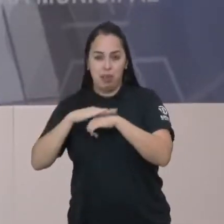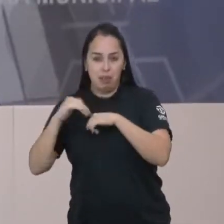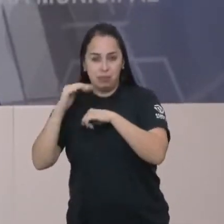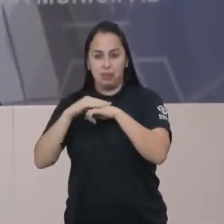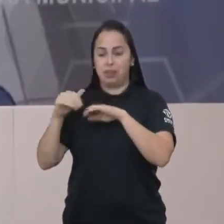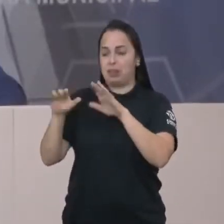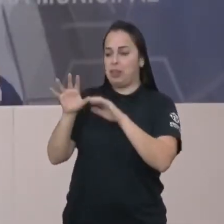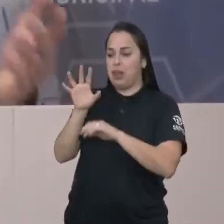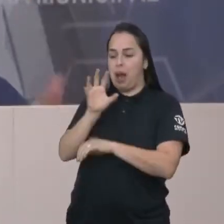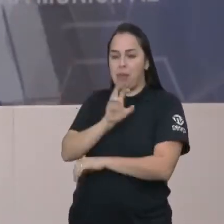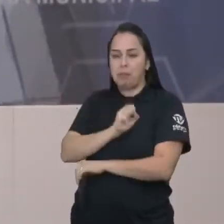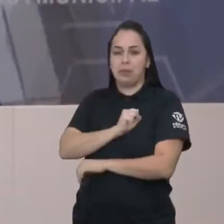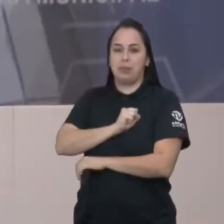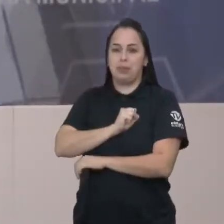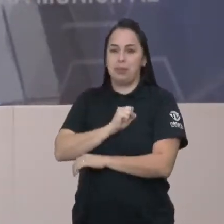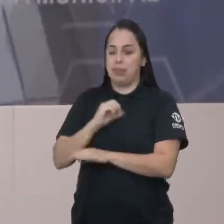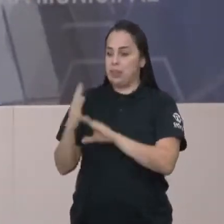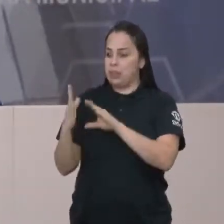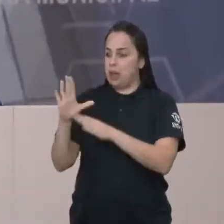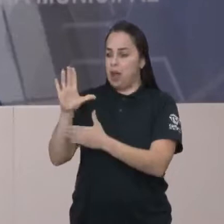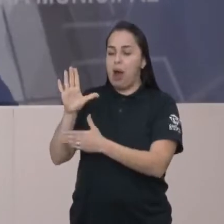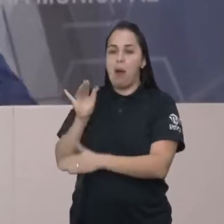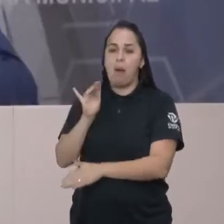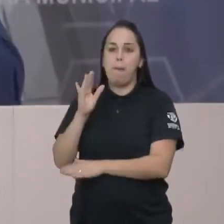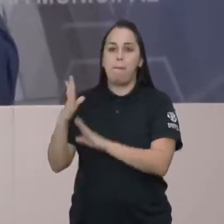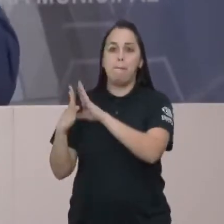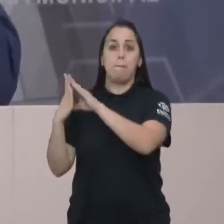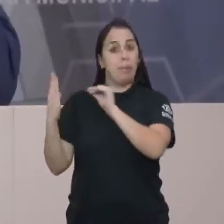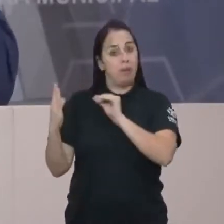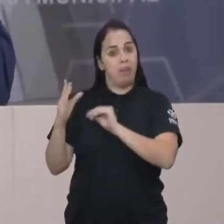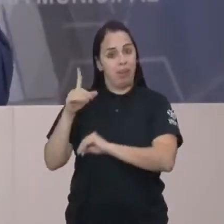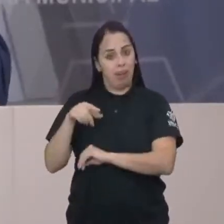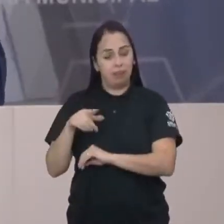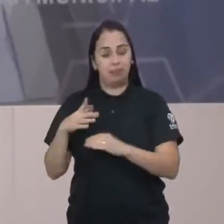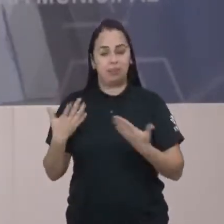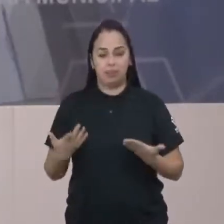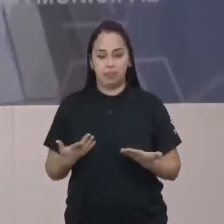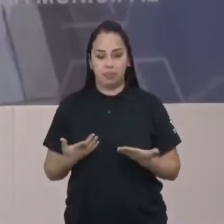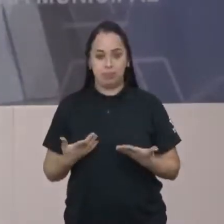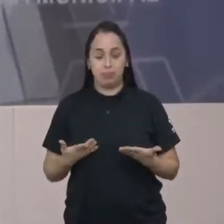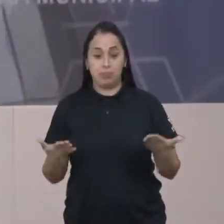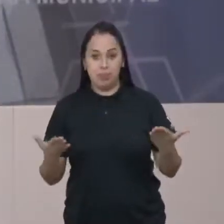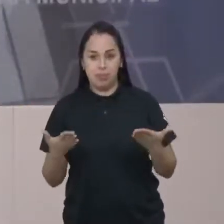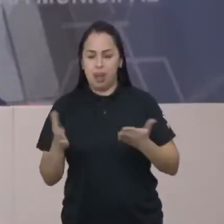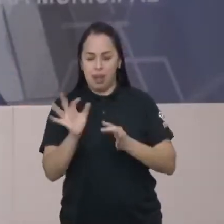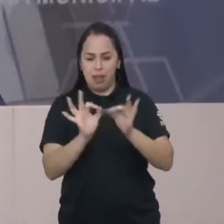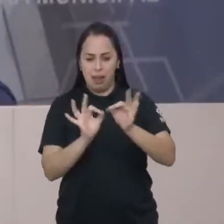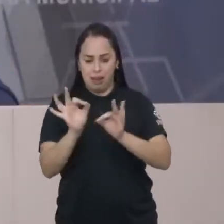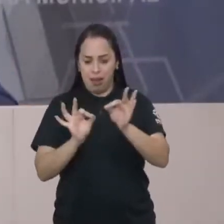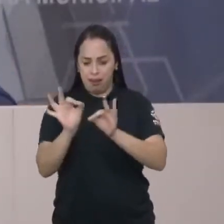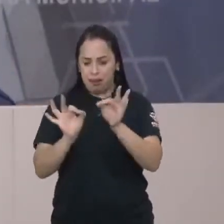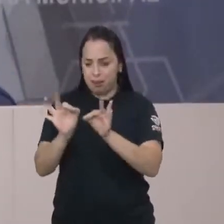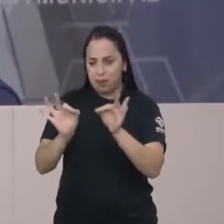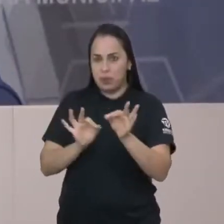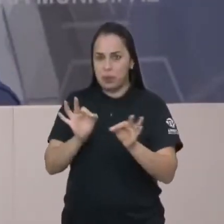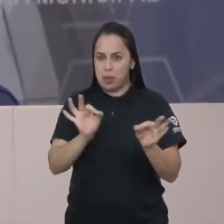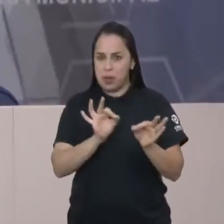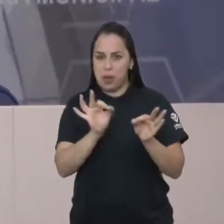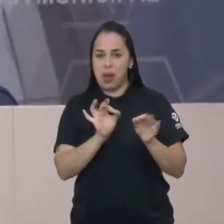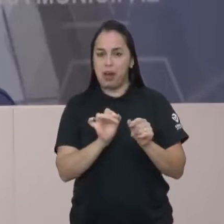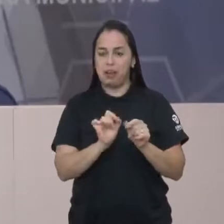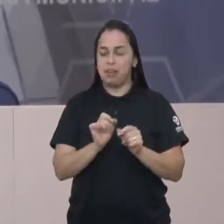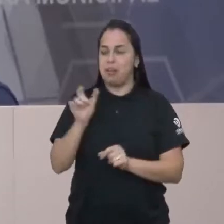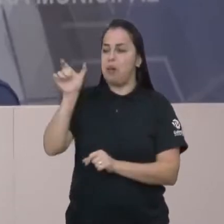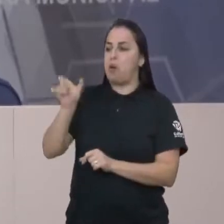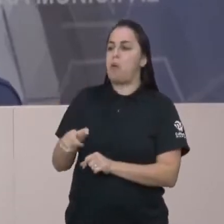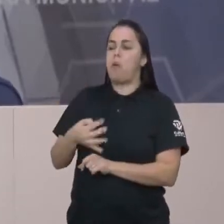exemplo, que sempre vai ser um exemplo para a gente. E nessa organização da solenidade, eu pude conhecer o doutor